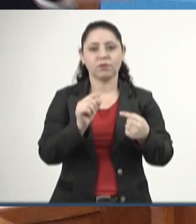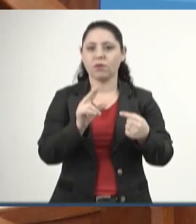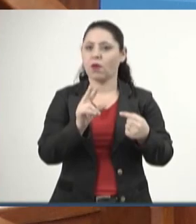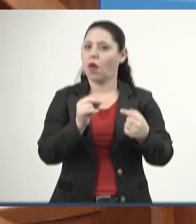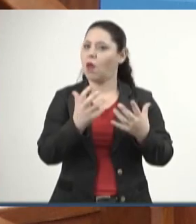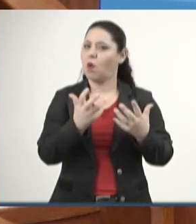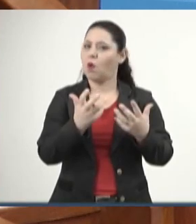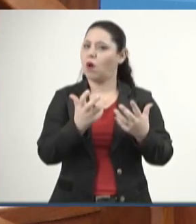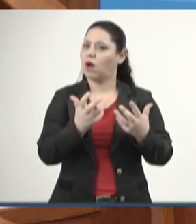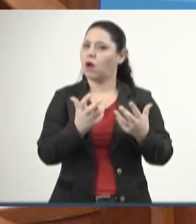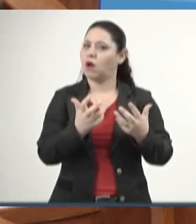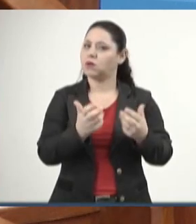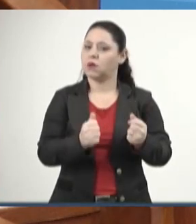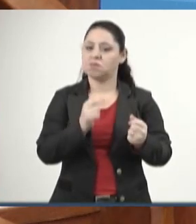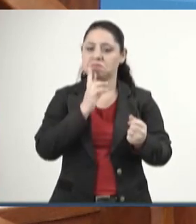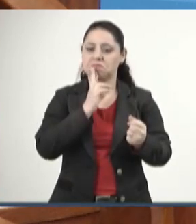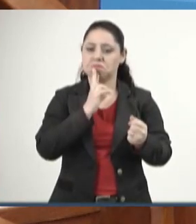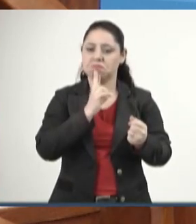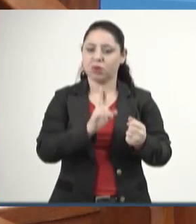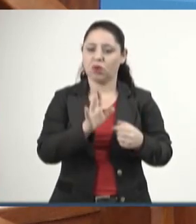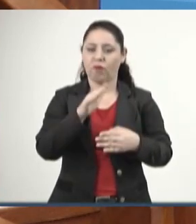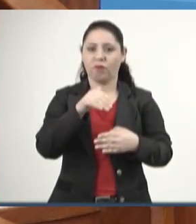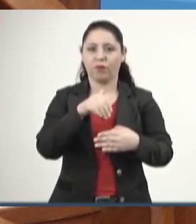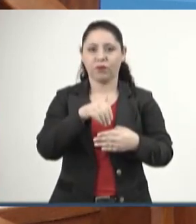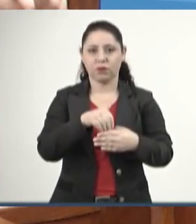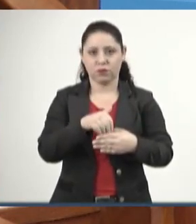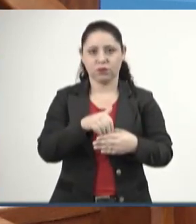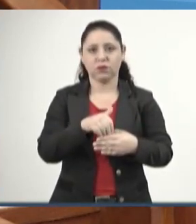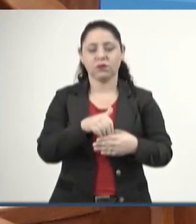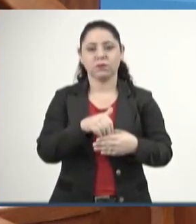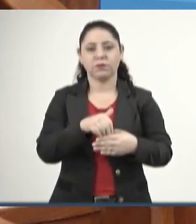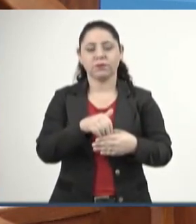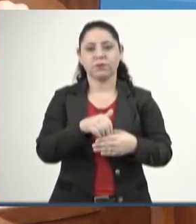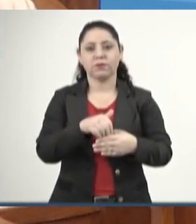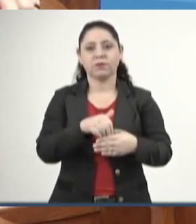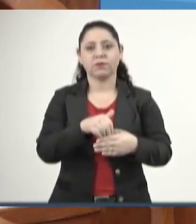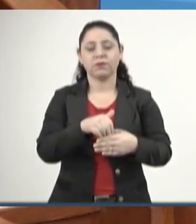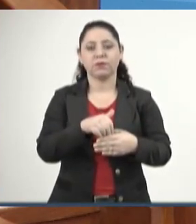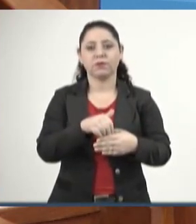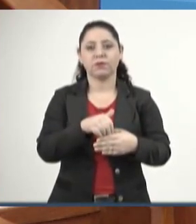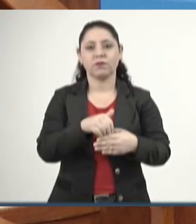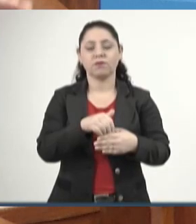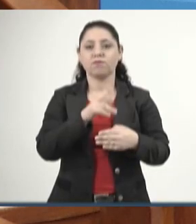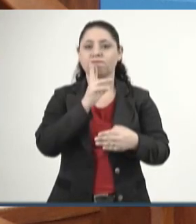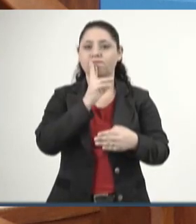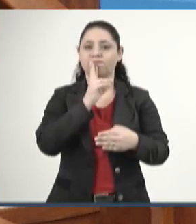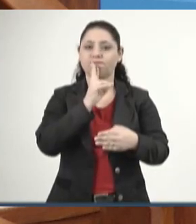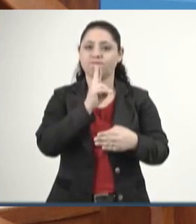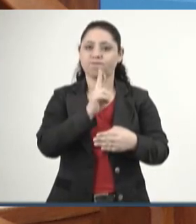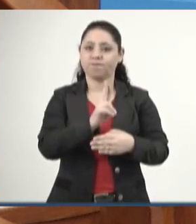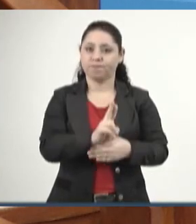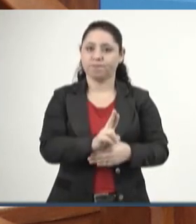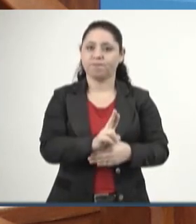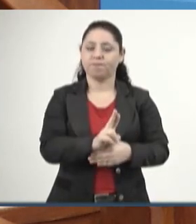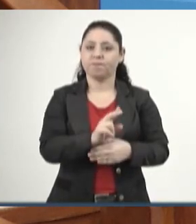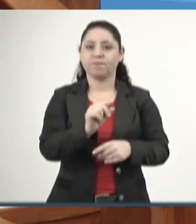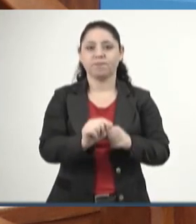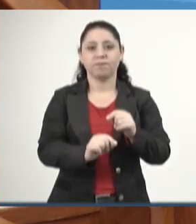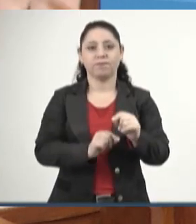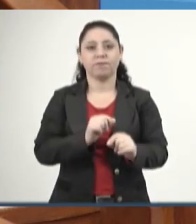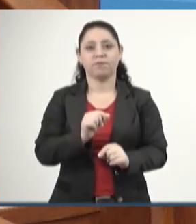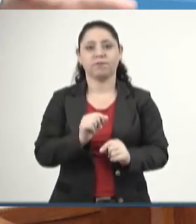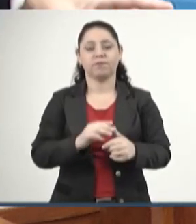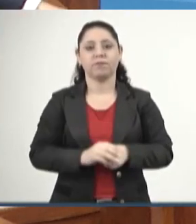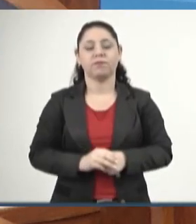não aceitar o resultado das eleições, o resultado